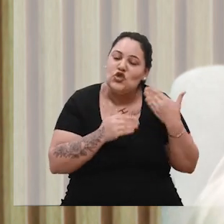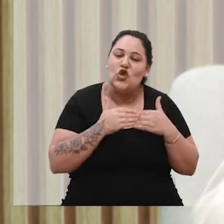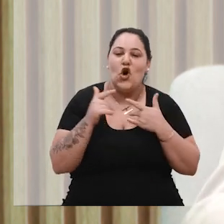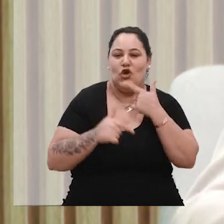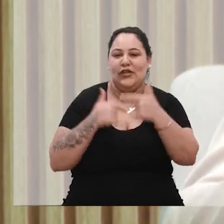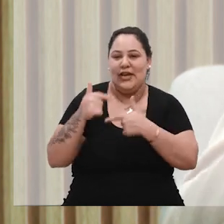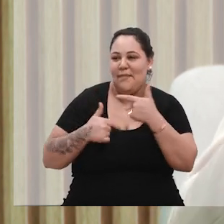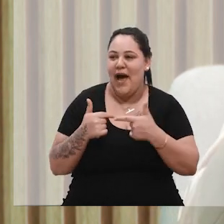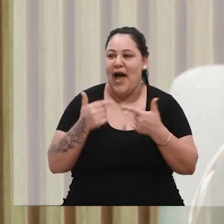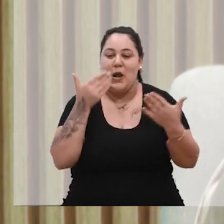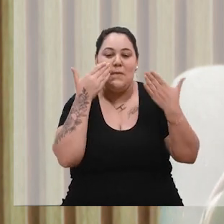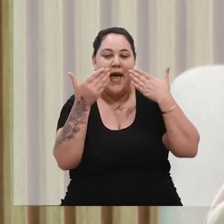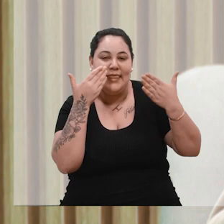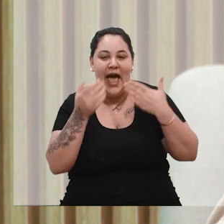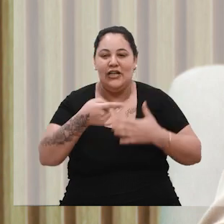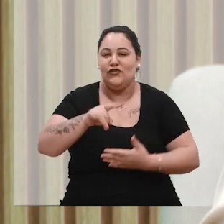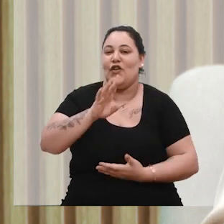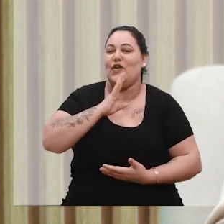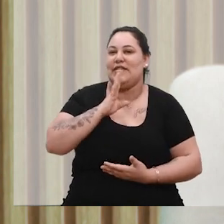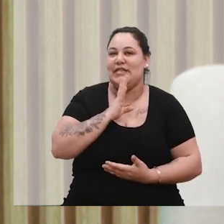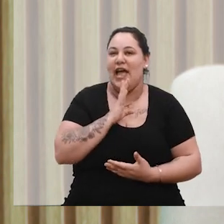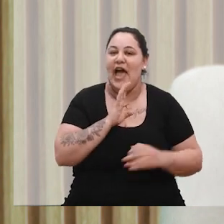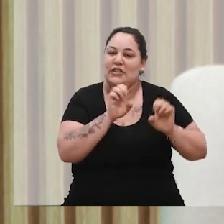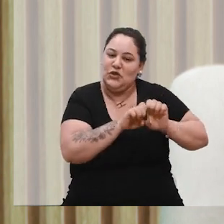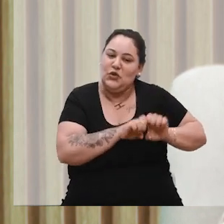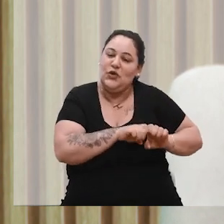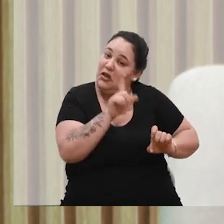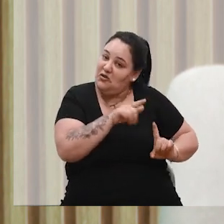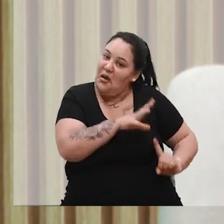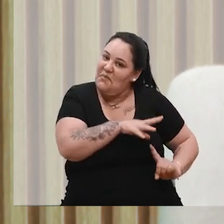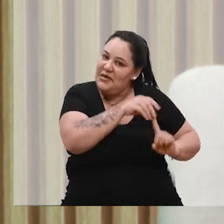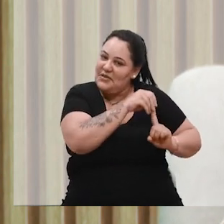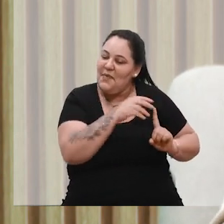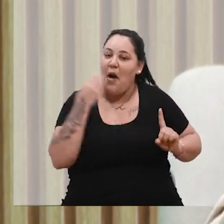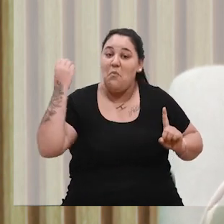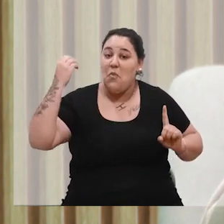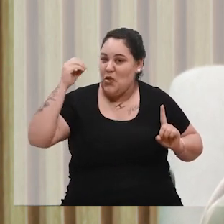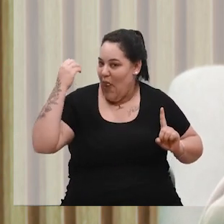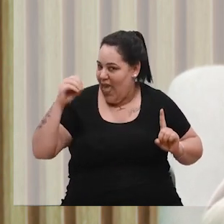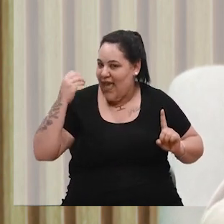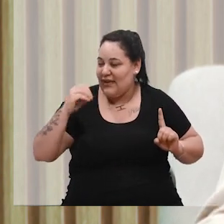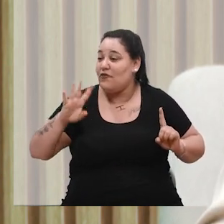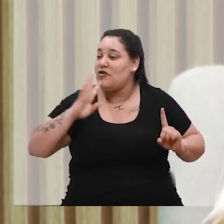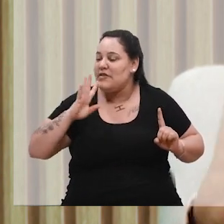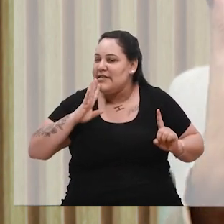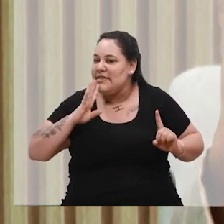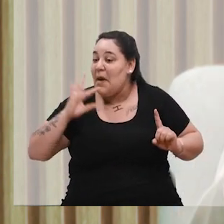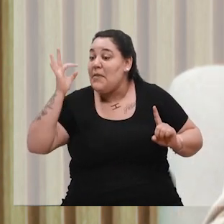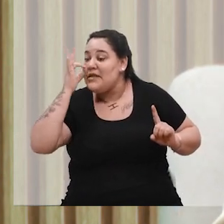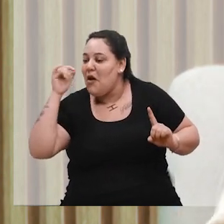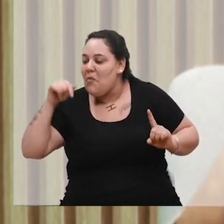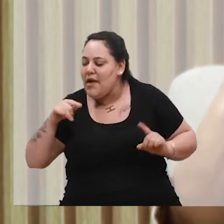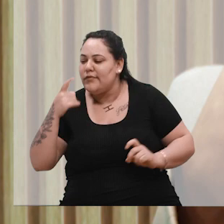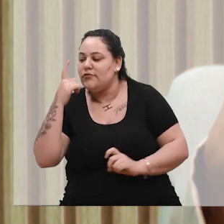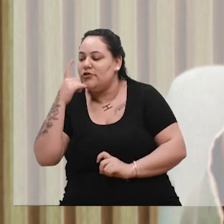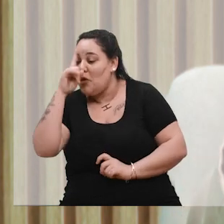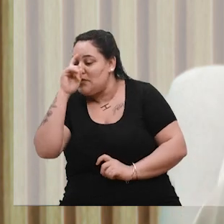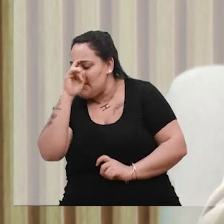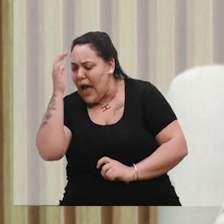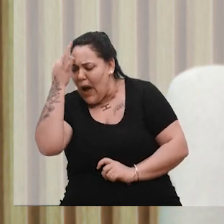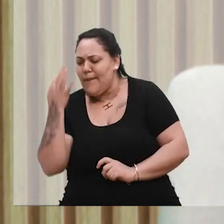uma avaliação, foi conhecer a estrutura que hoje é referência, né, que é em Porto Alegre, foi até lá o hospital, entendeu o